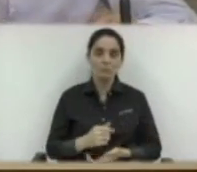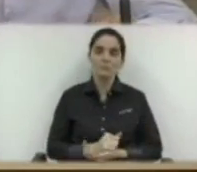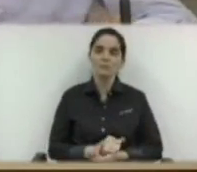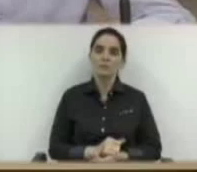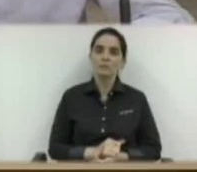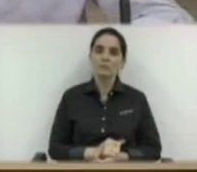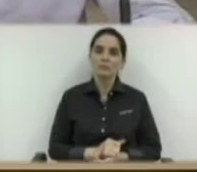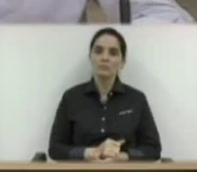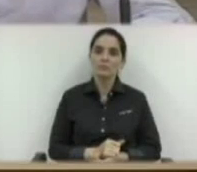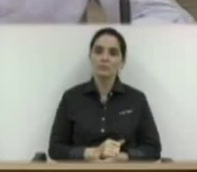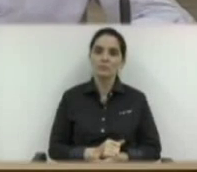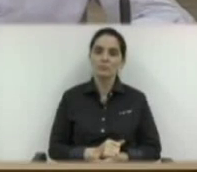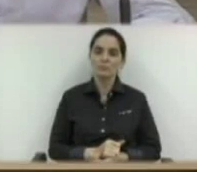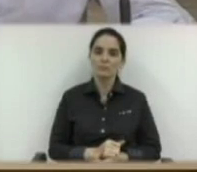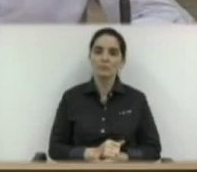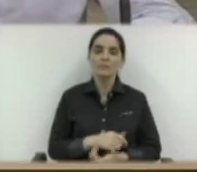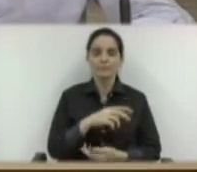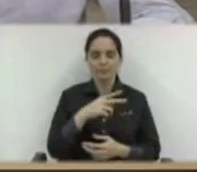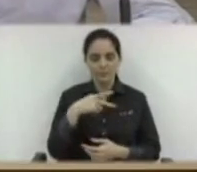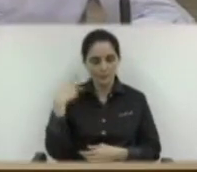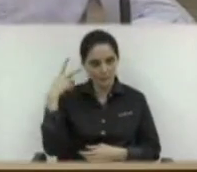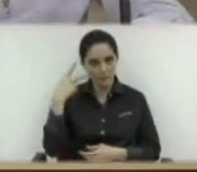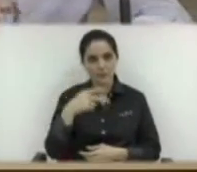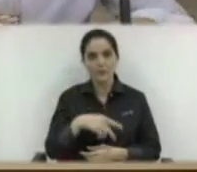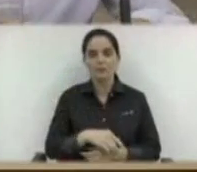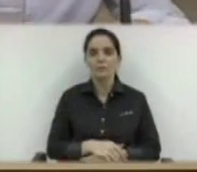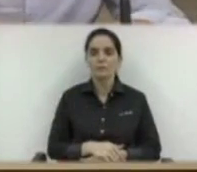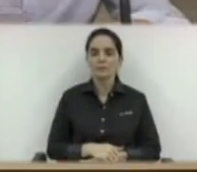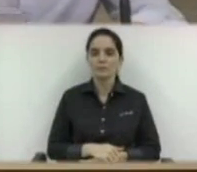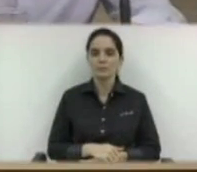discussão. Para discutir o próprio vereador proponente.